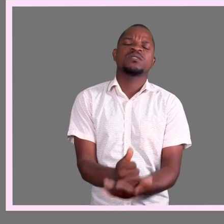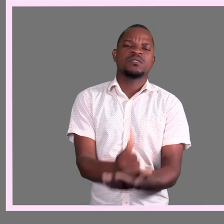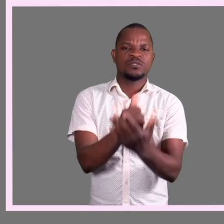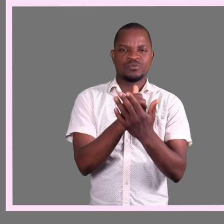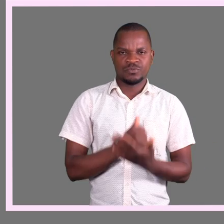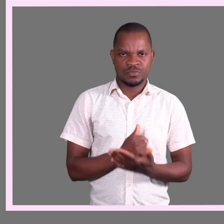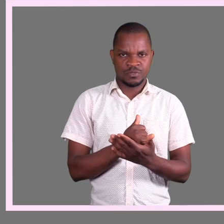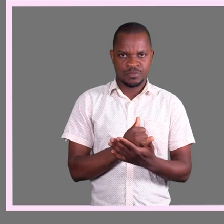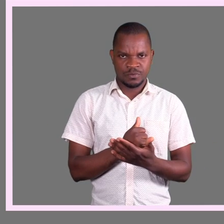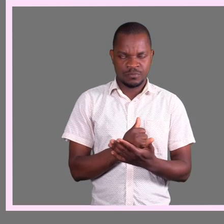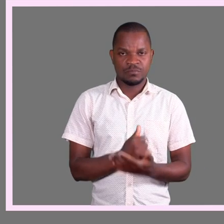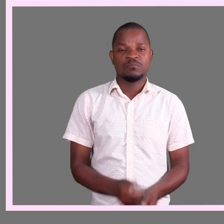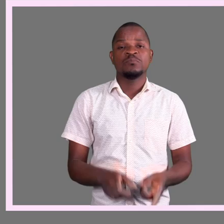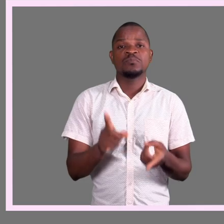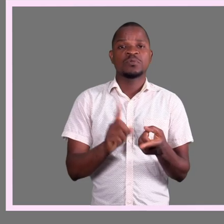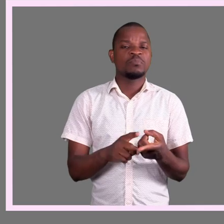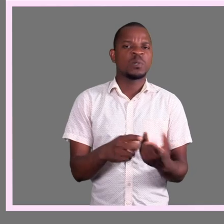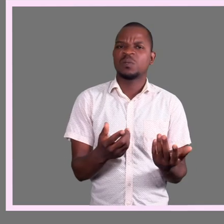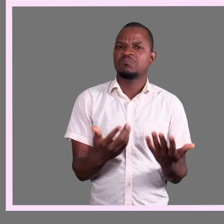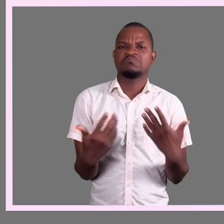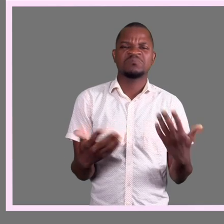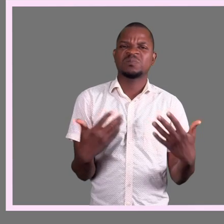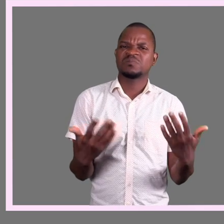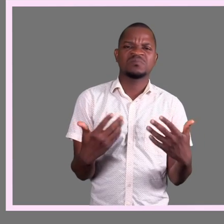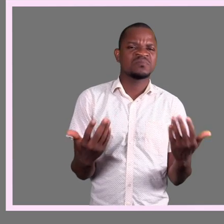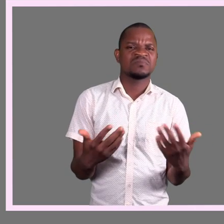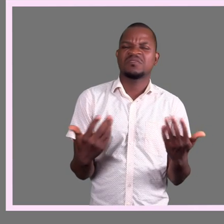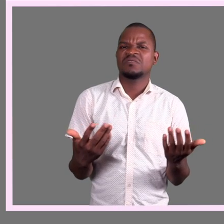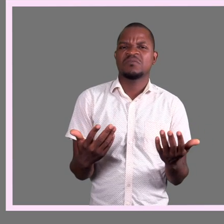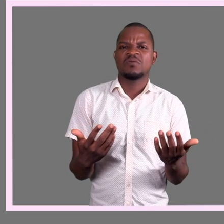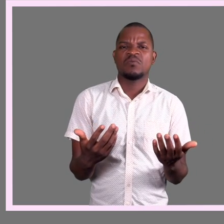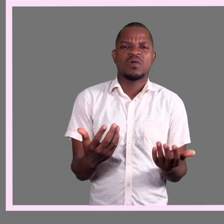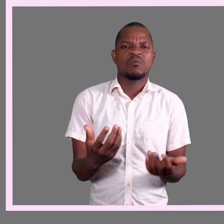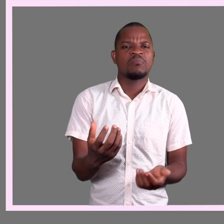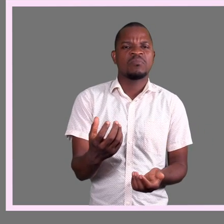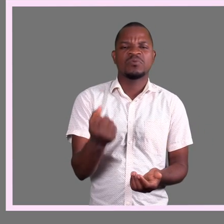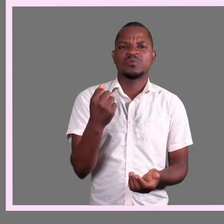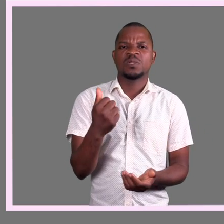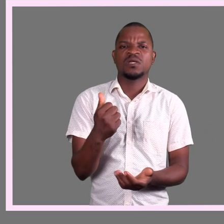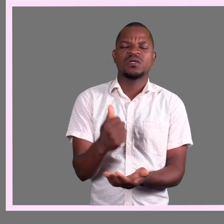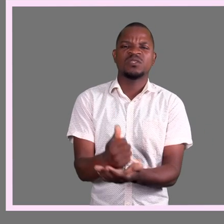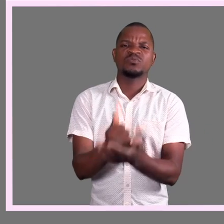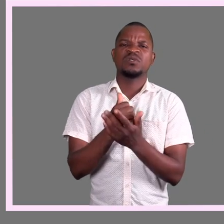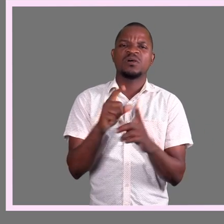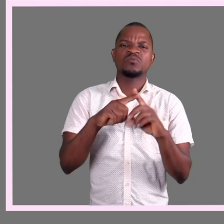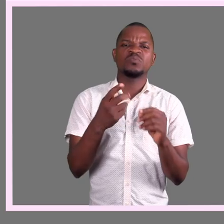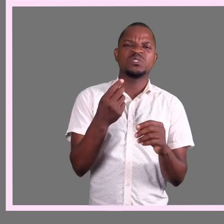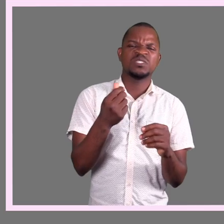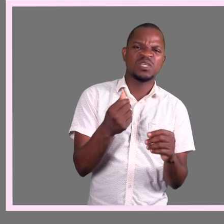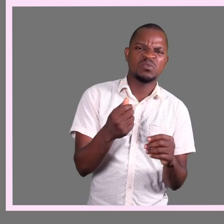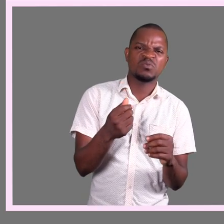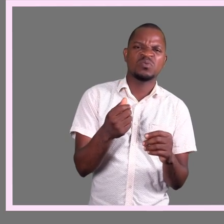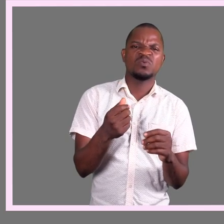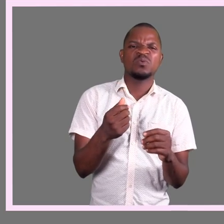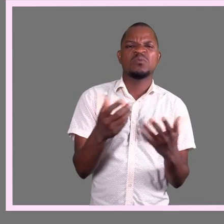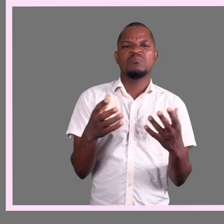mesmo que não seja em termos de apoio financeiro, apoio de produtos,